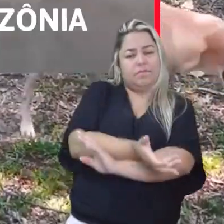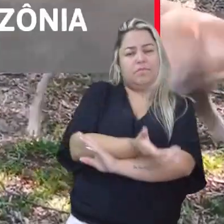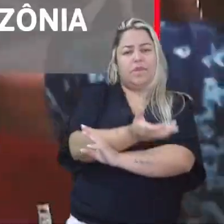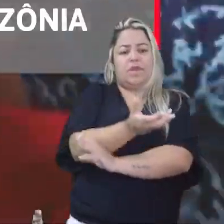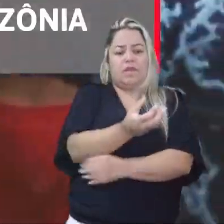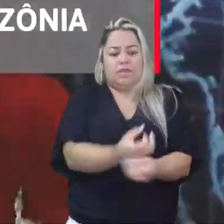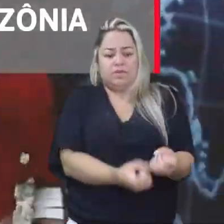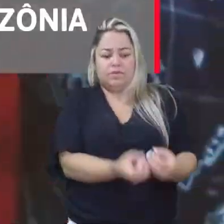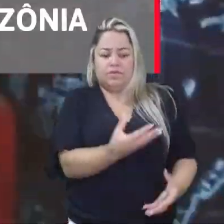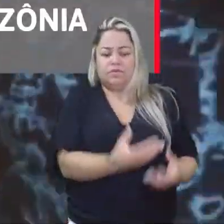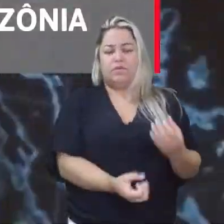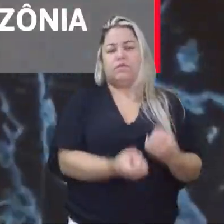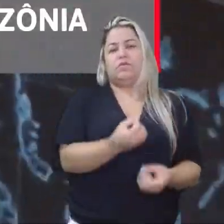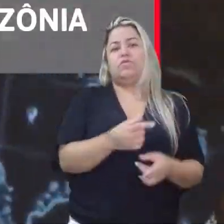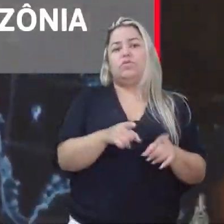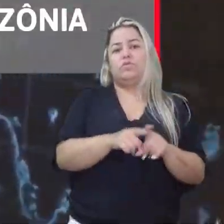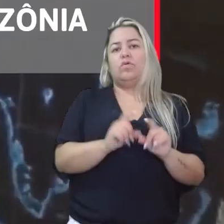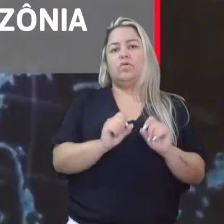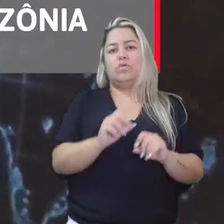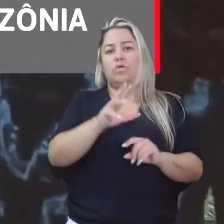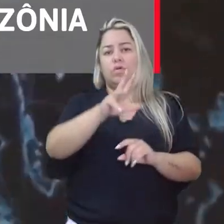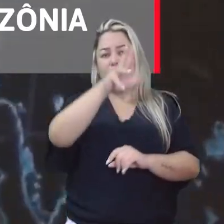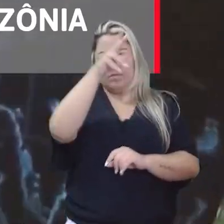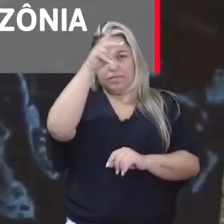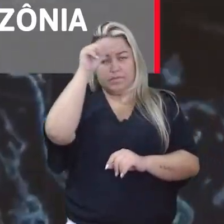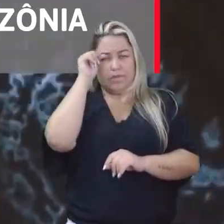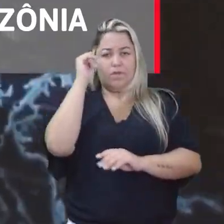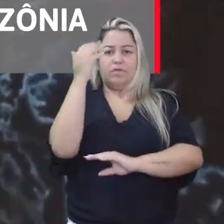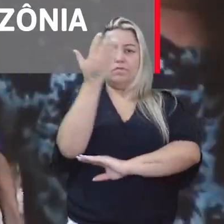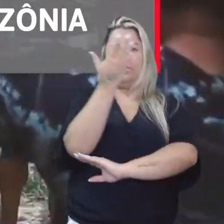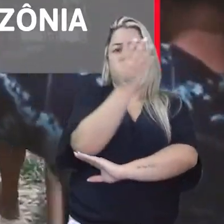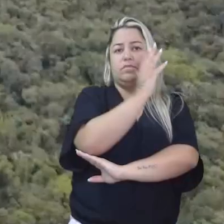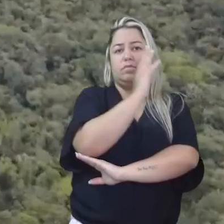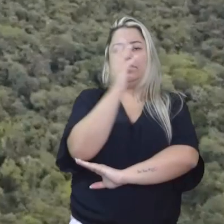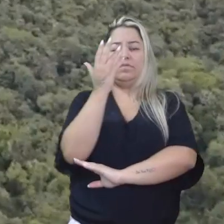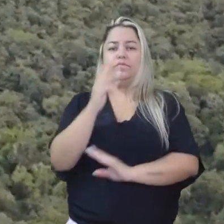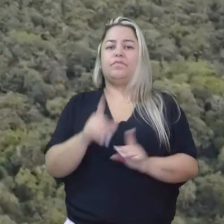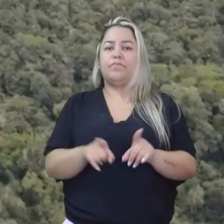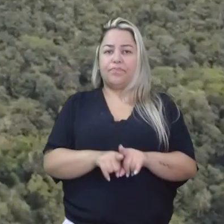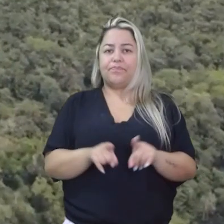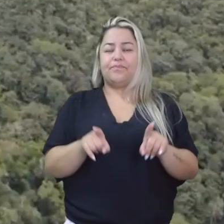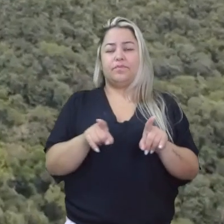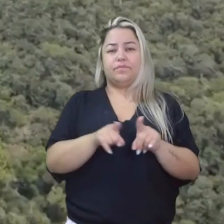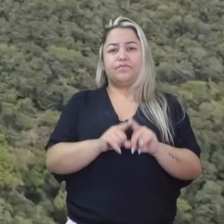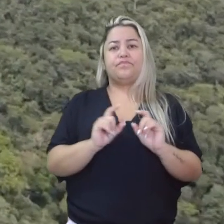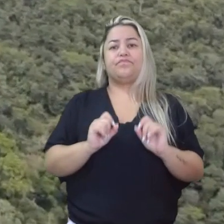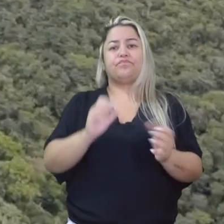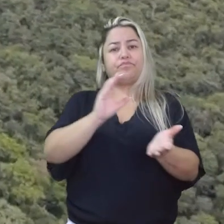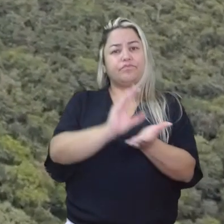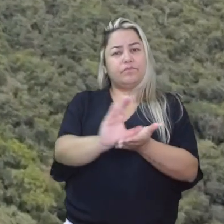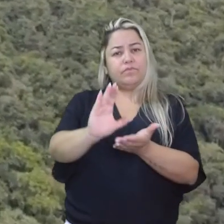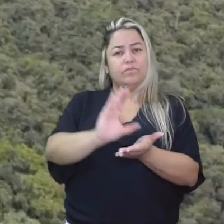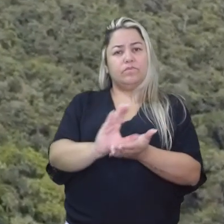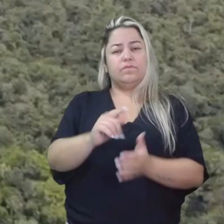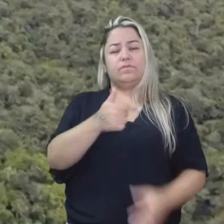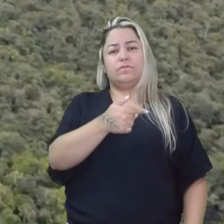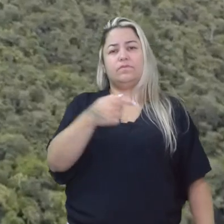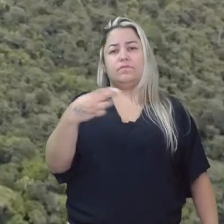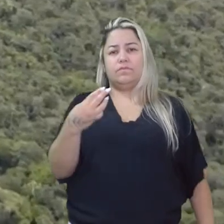e Incêndios Florestais na Amazônia, lançado em abril deste ano. A iniciativa prevê o investimento